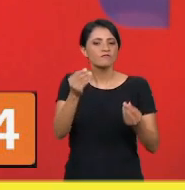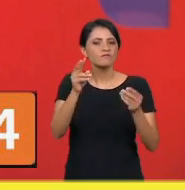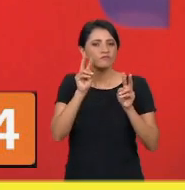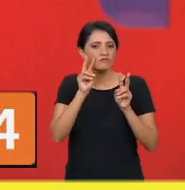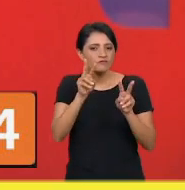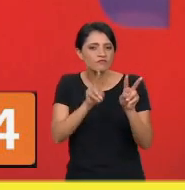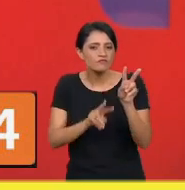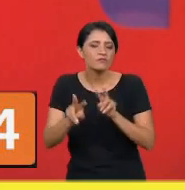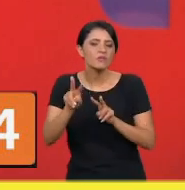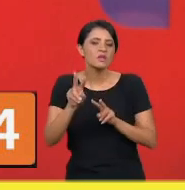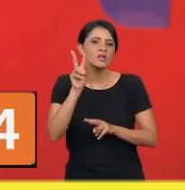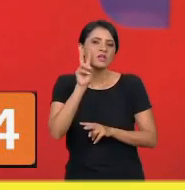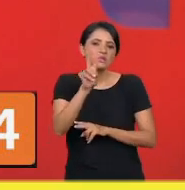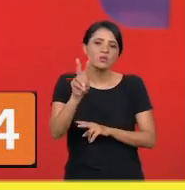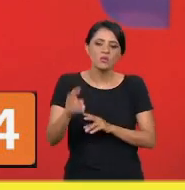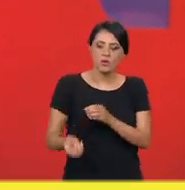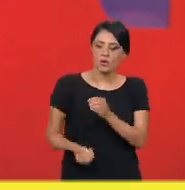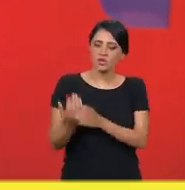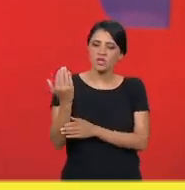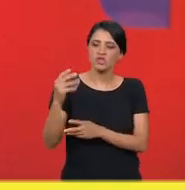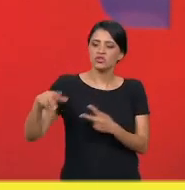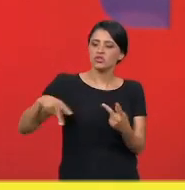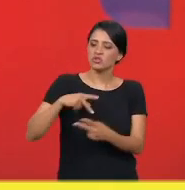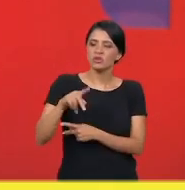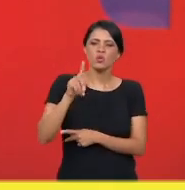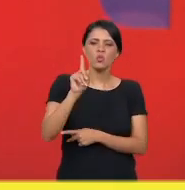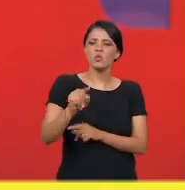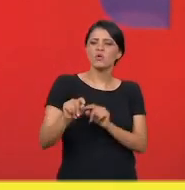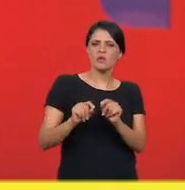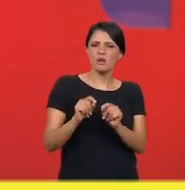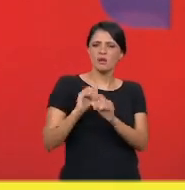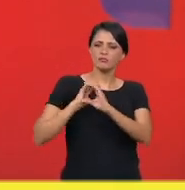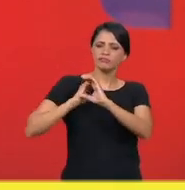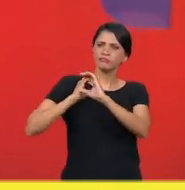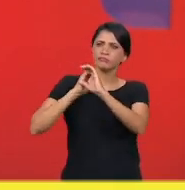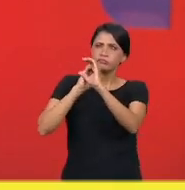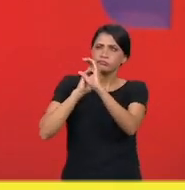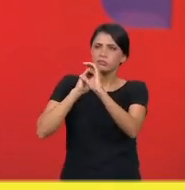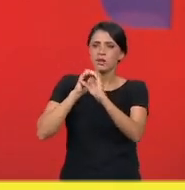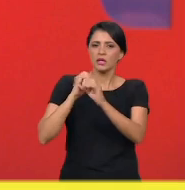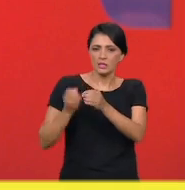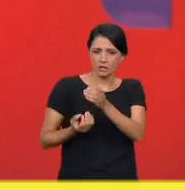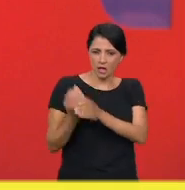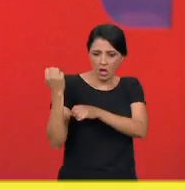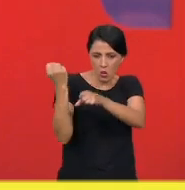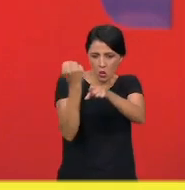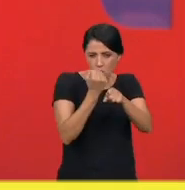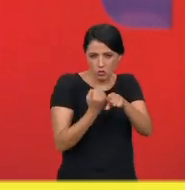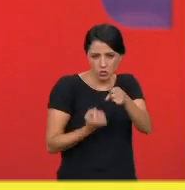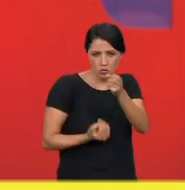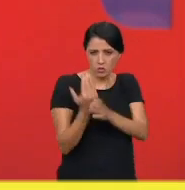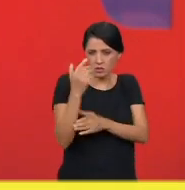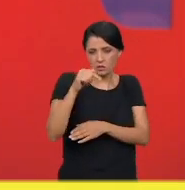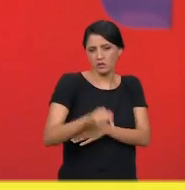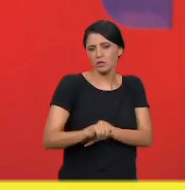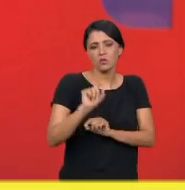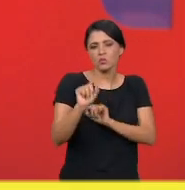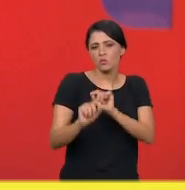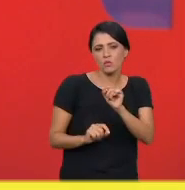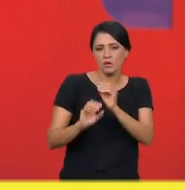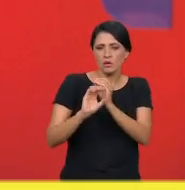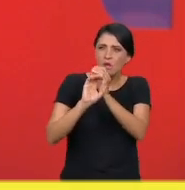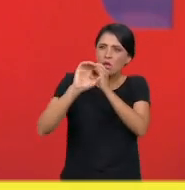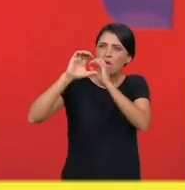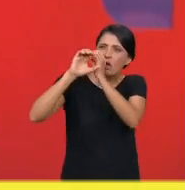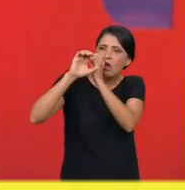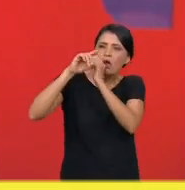observação sobre a origem do universo. O que é exatamente? É um telescópio que a gente está construindo aqui? É um centro